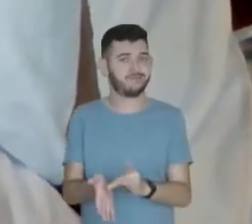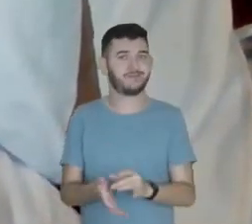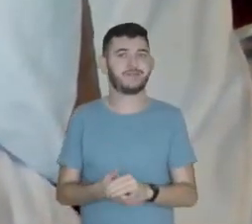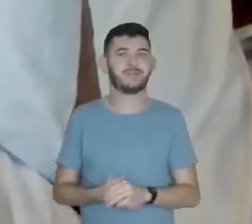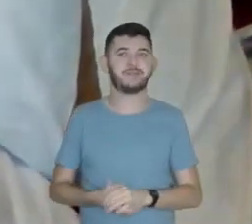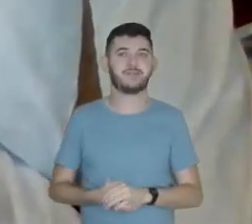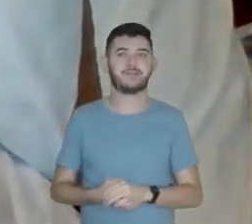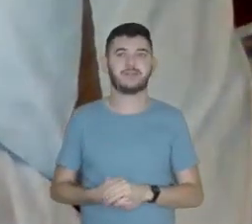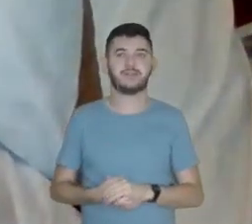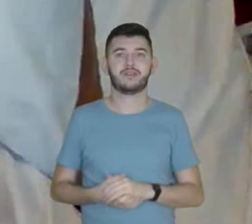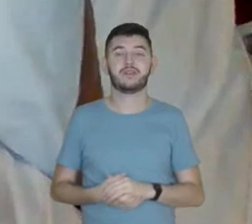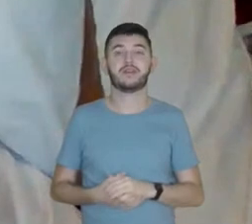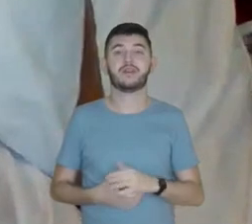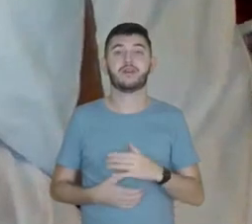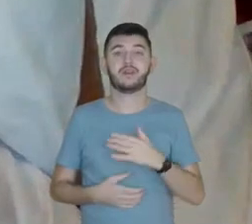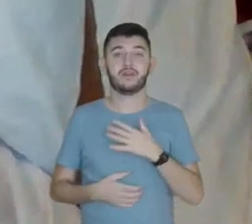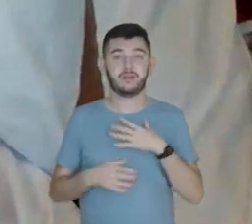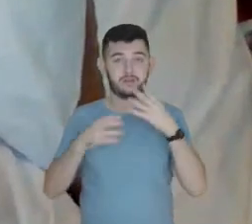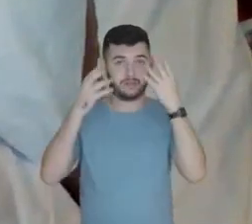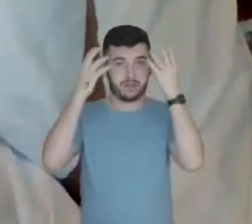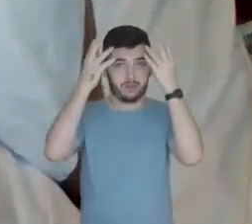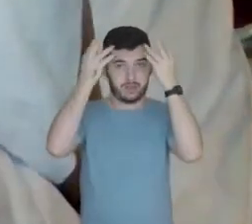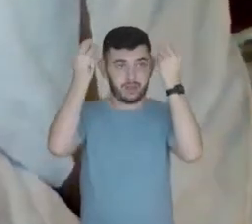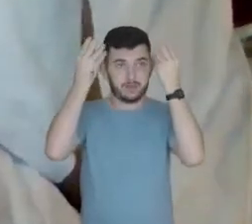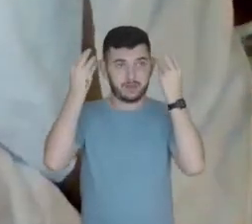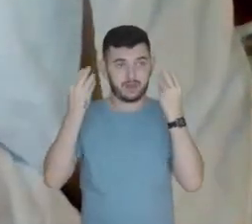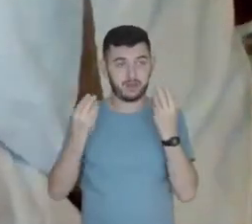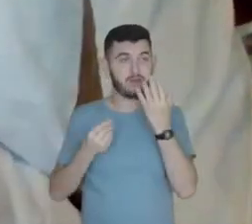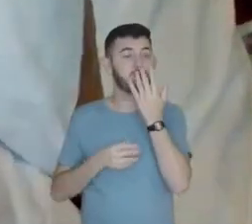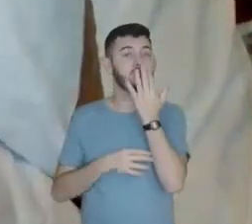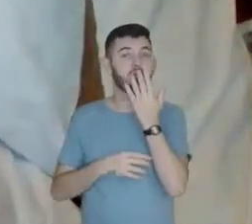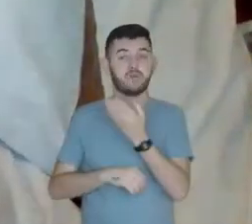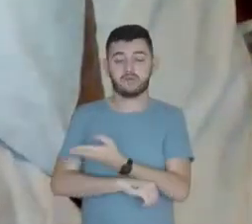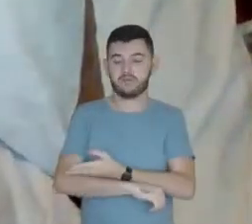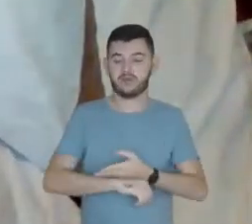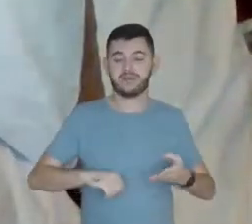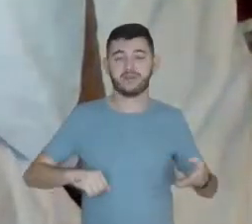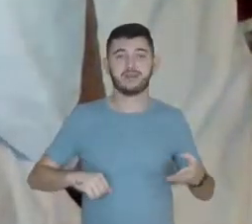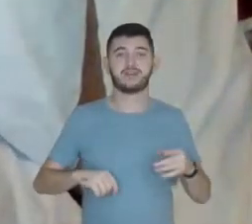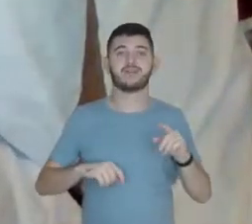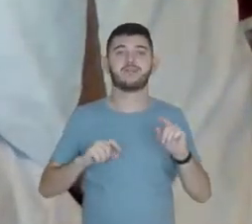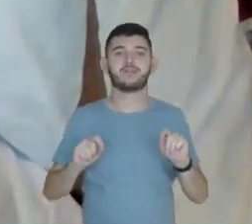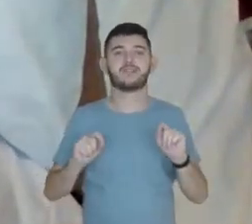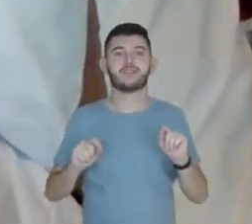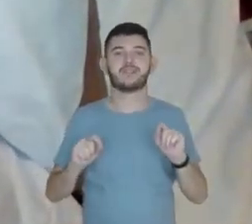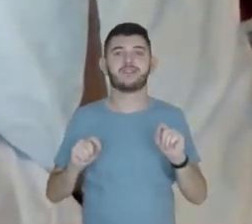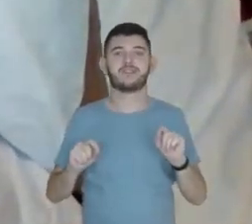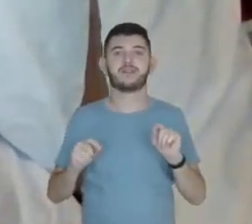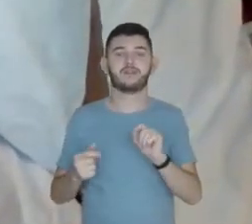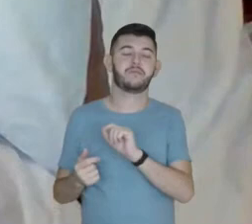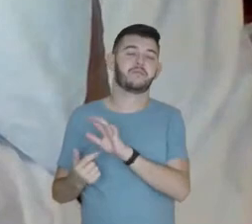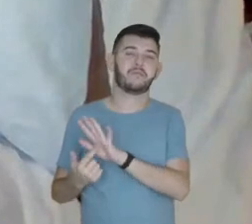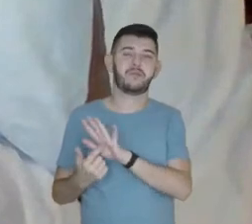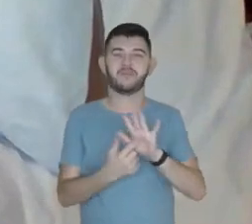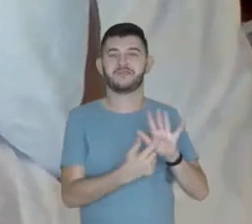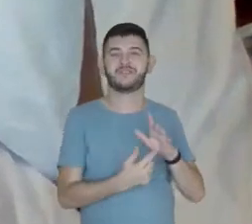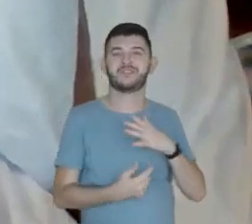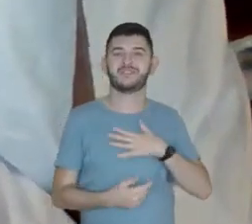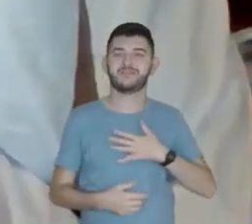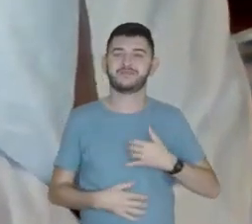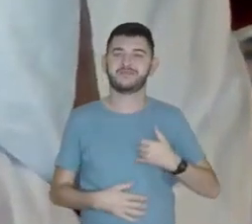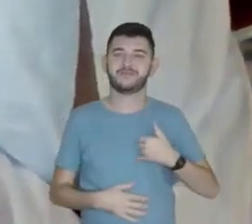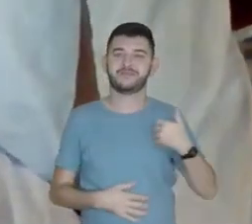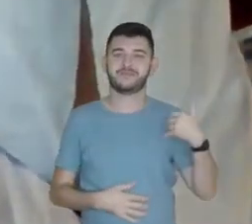meu cabelo também bastante branqueado, o que denuncia aproximadamente a minha